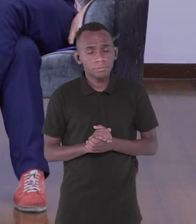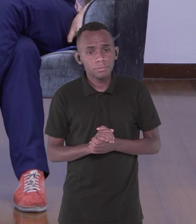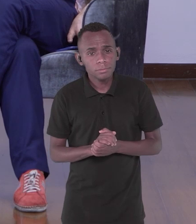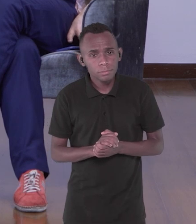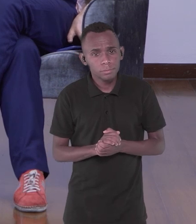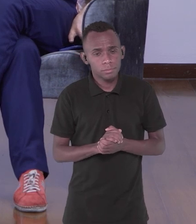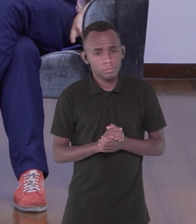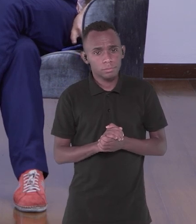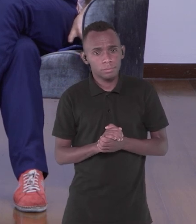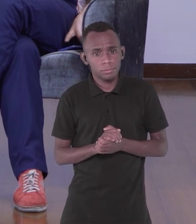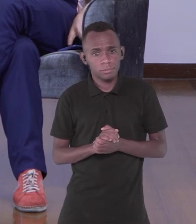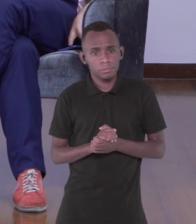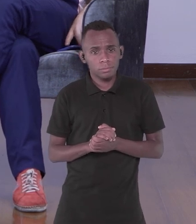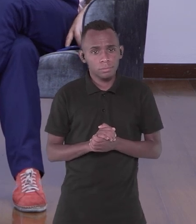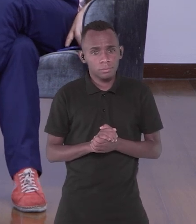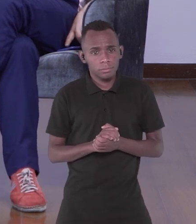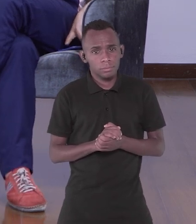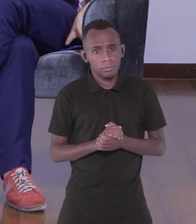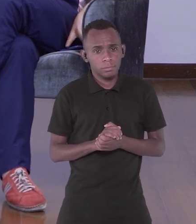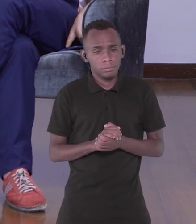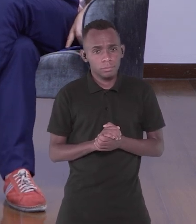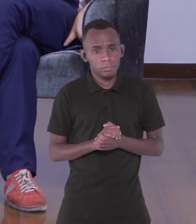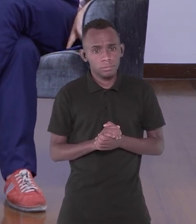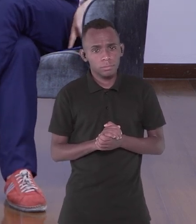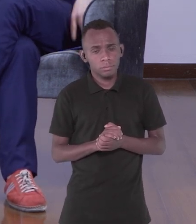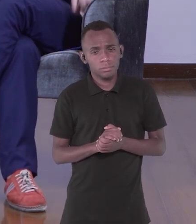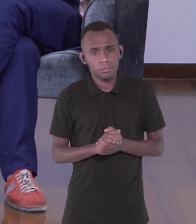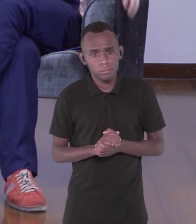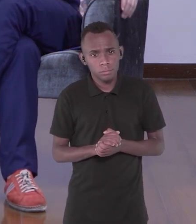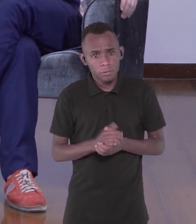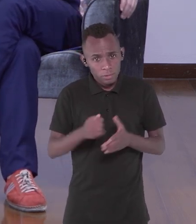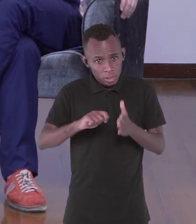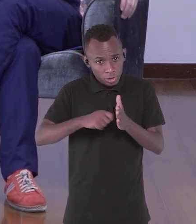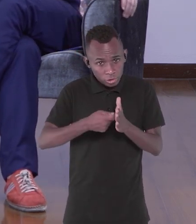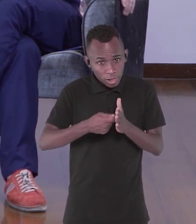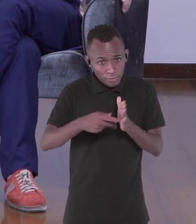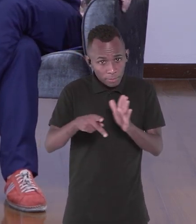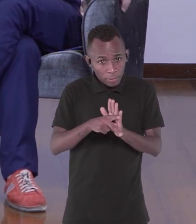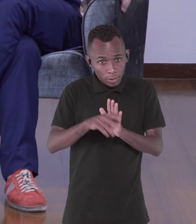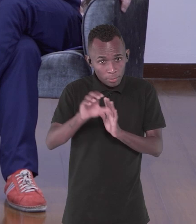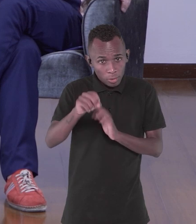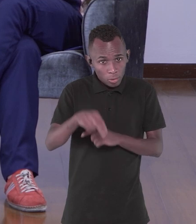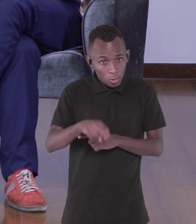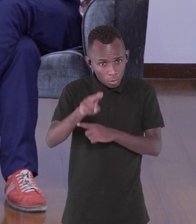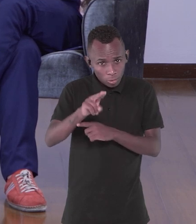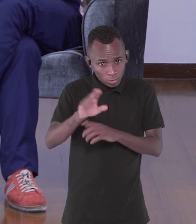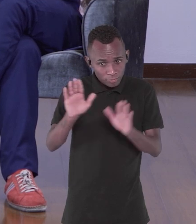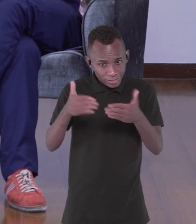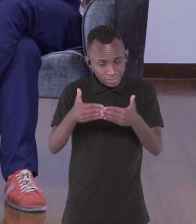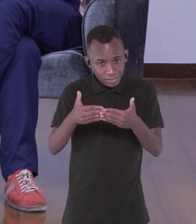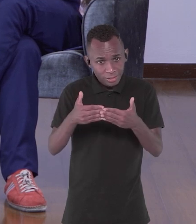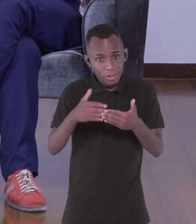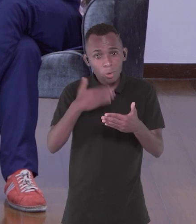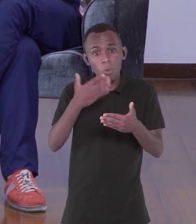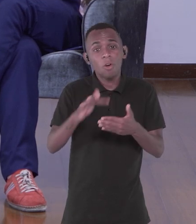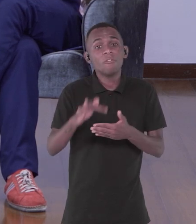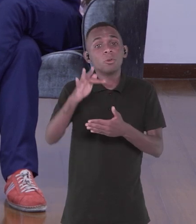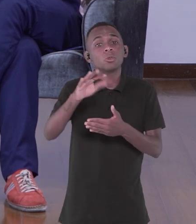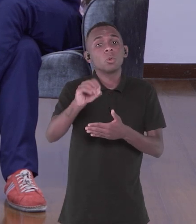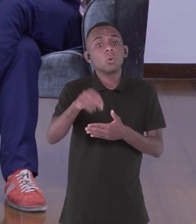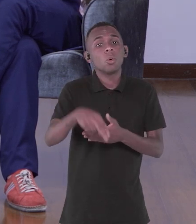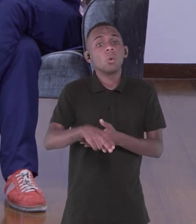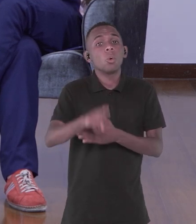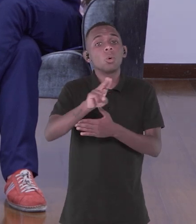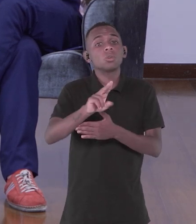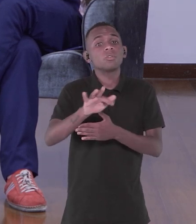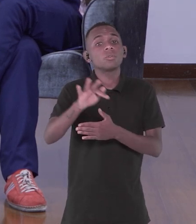Bruno, perguntando do Bruno. Você trouxe a chave da ONU aí para fechar? Ou... Qual vai ser o futuro da ONU